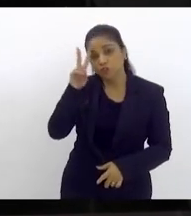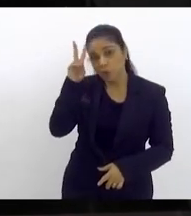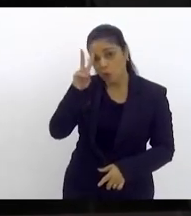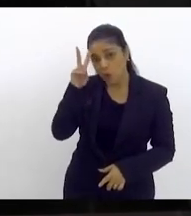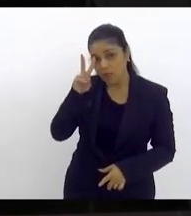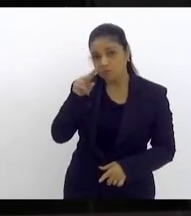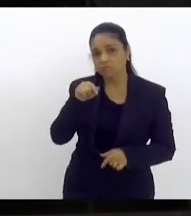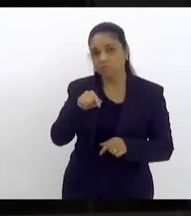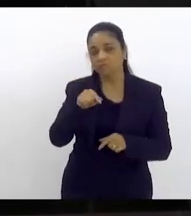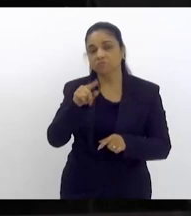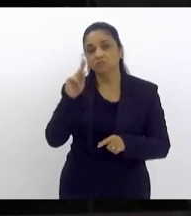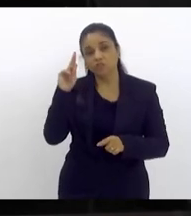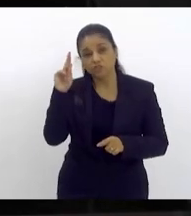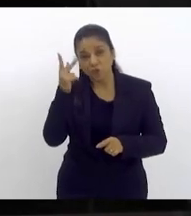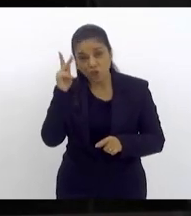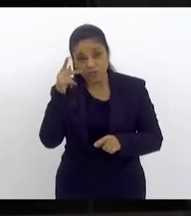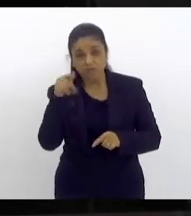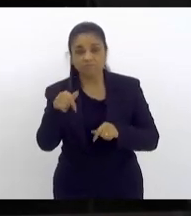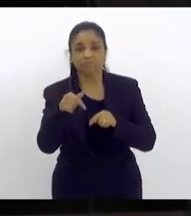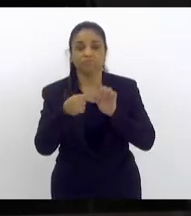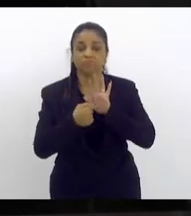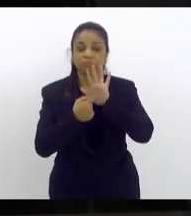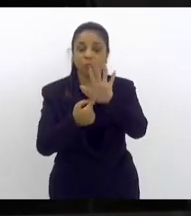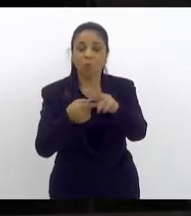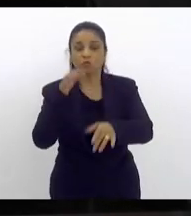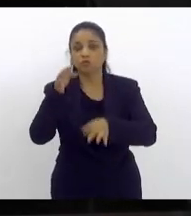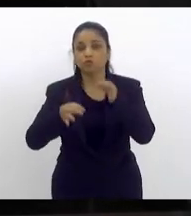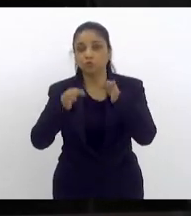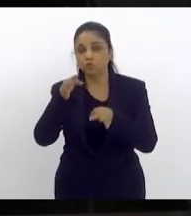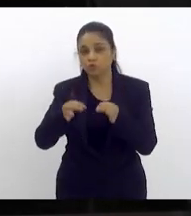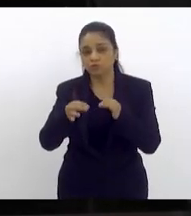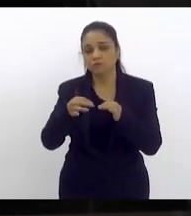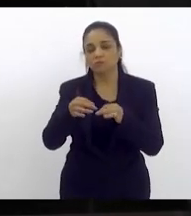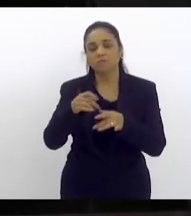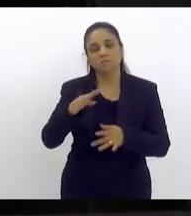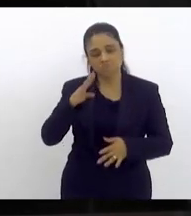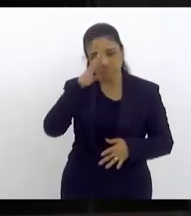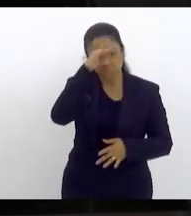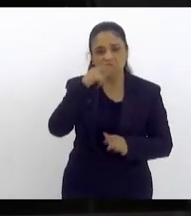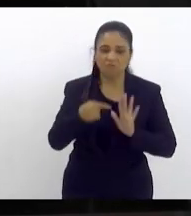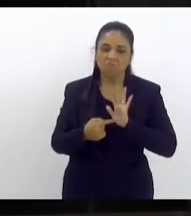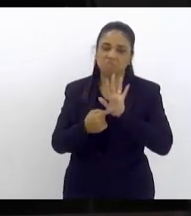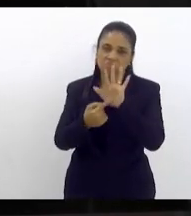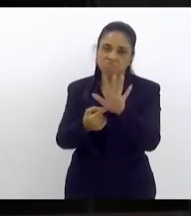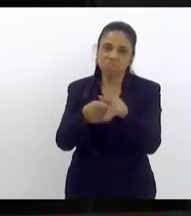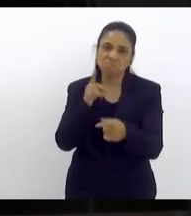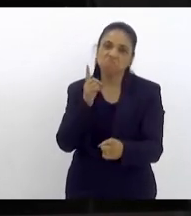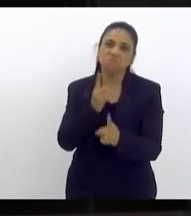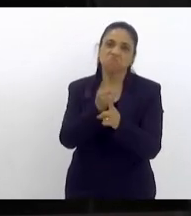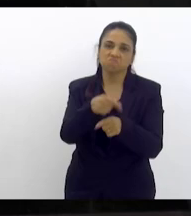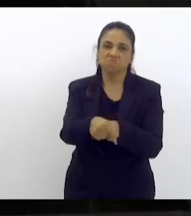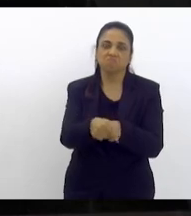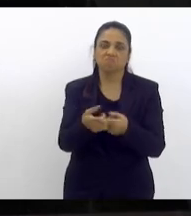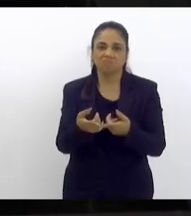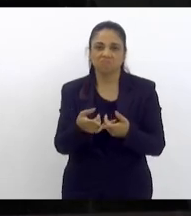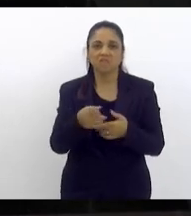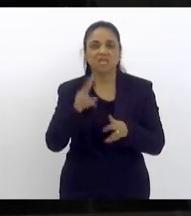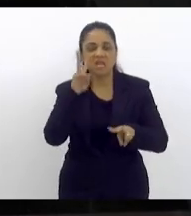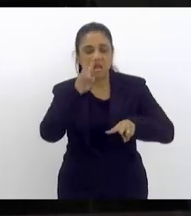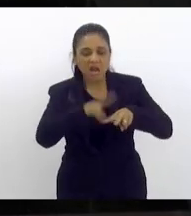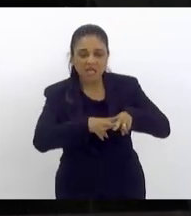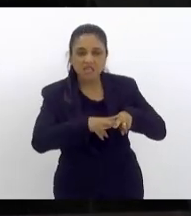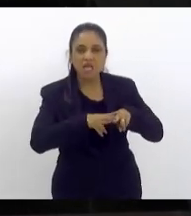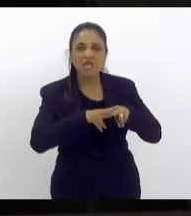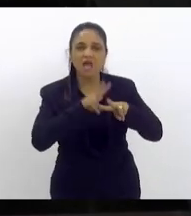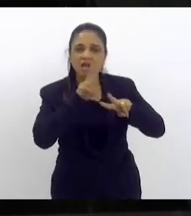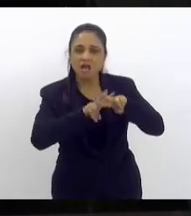de justiça e tenho certeza que bolsonaro vai encontrar esse destino que merece cadeia cadeia para eles e para todos que